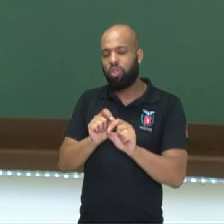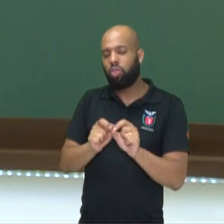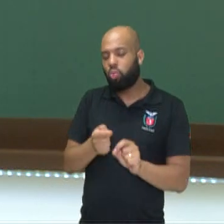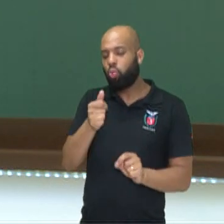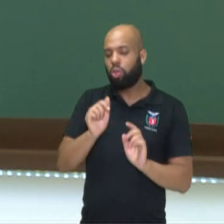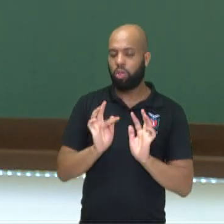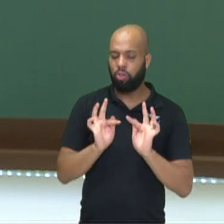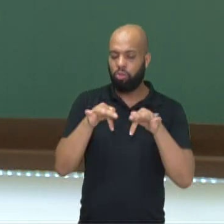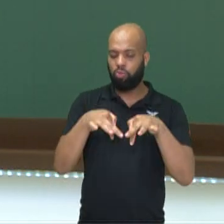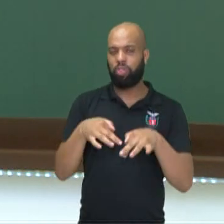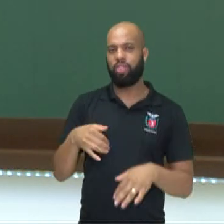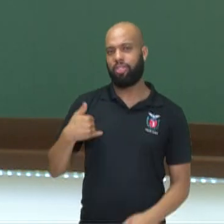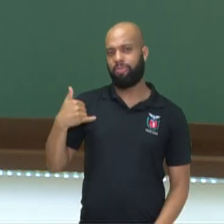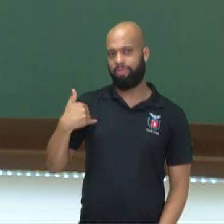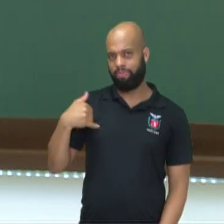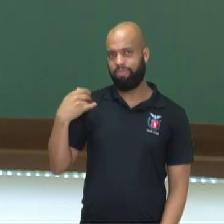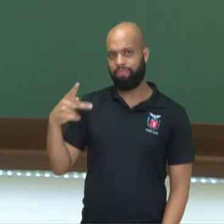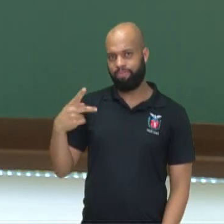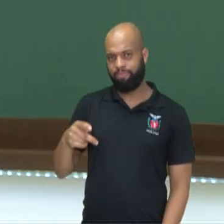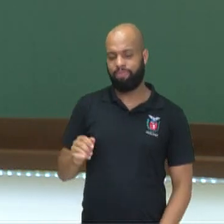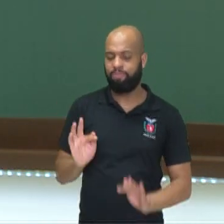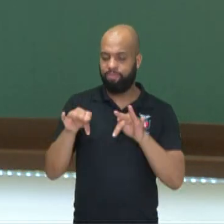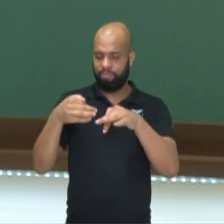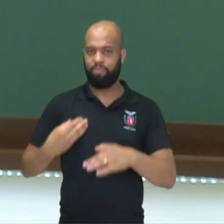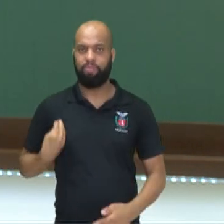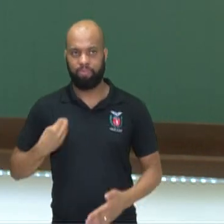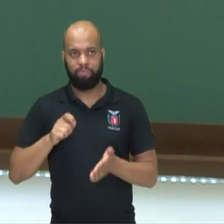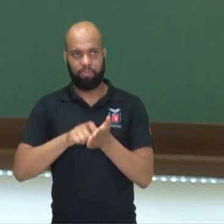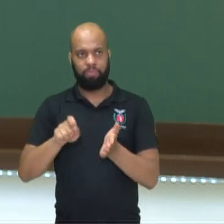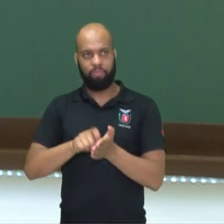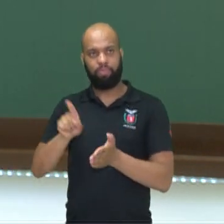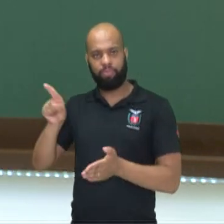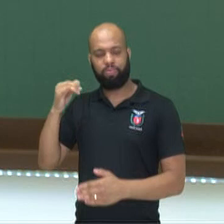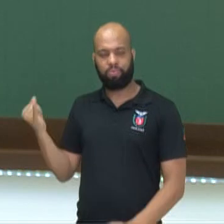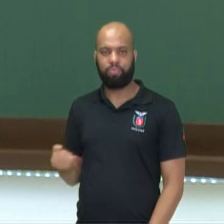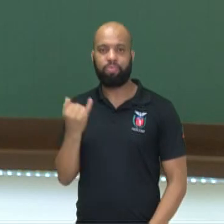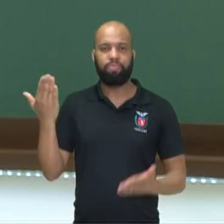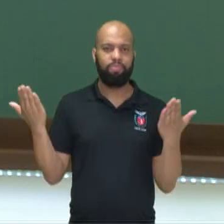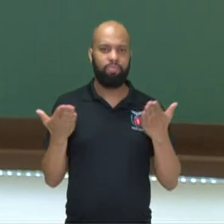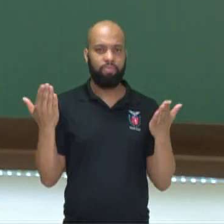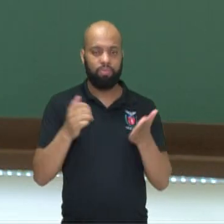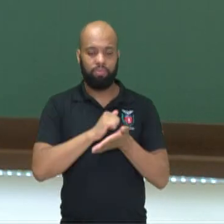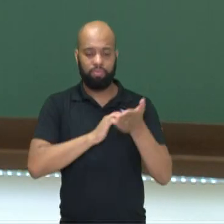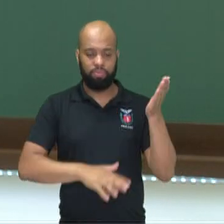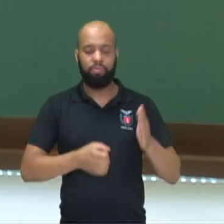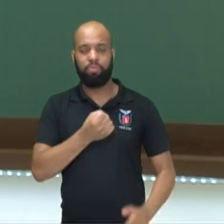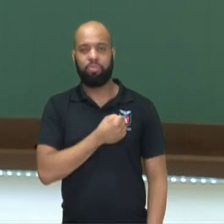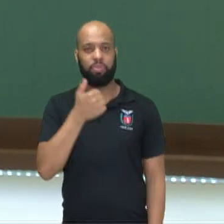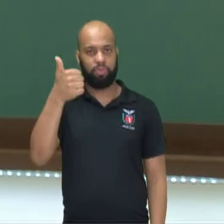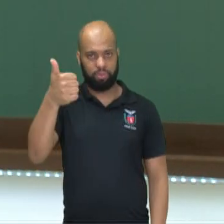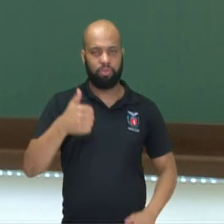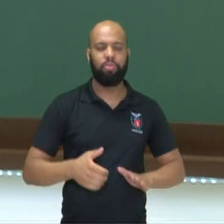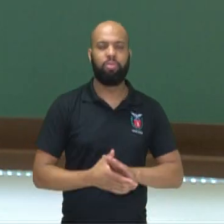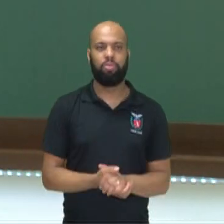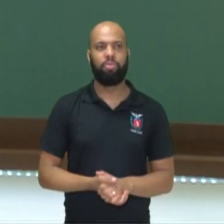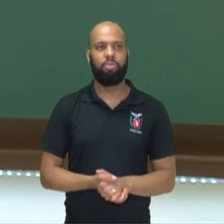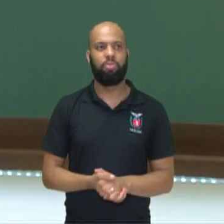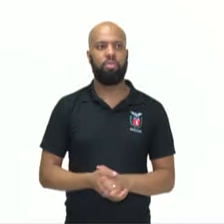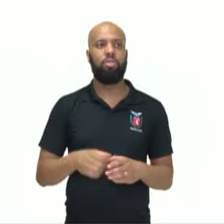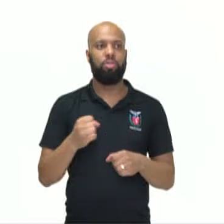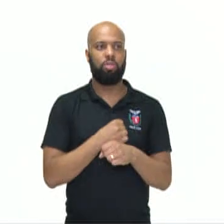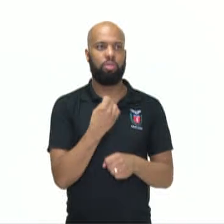Kant escreve esses livros tão importantes para a história da filosofia. Vamos pensar então a nossa primeira atividade sobre isso.